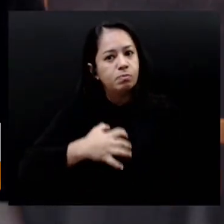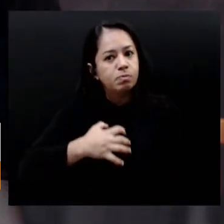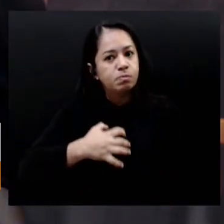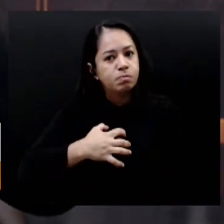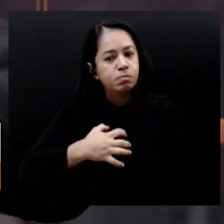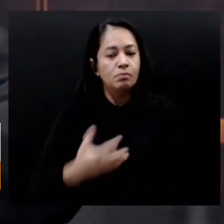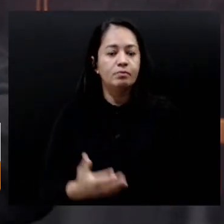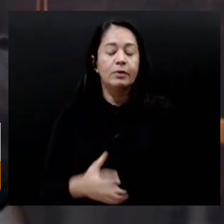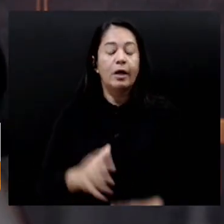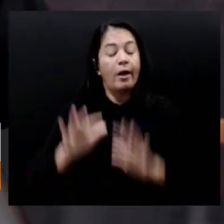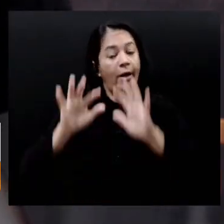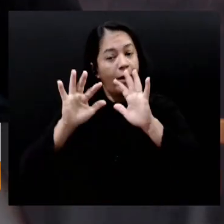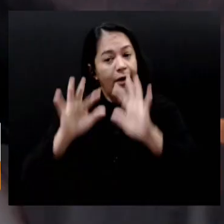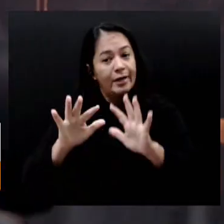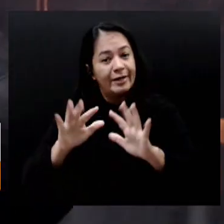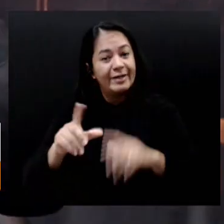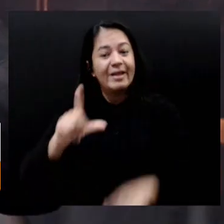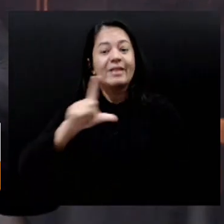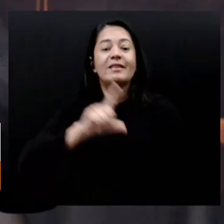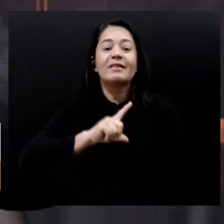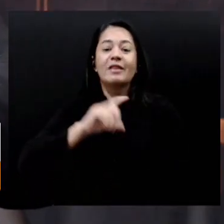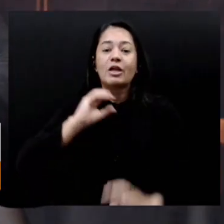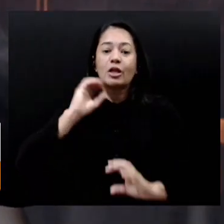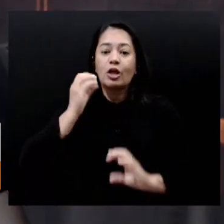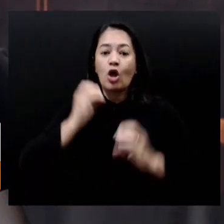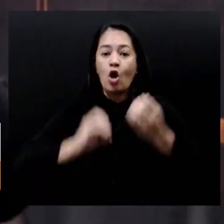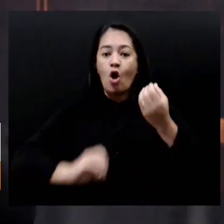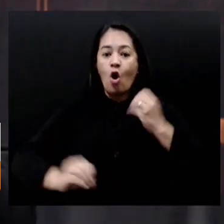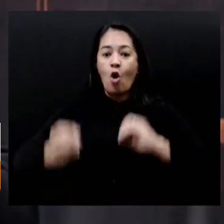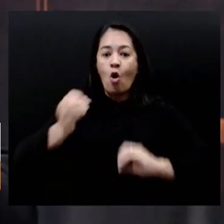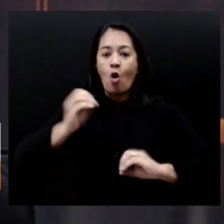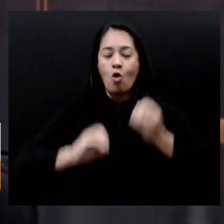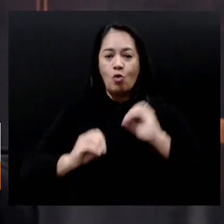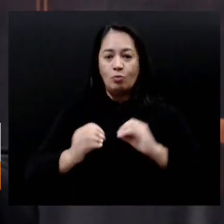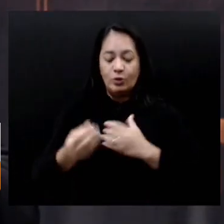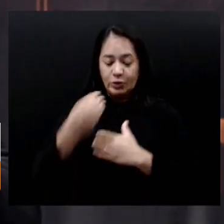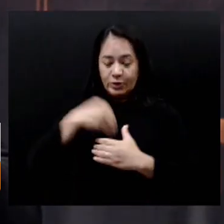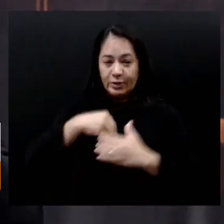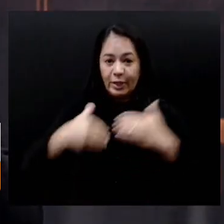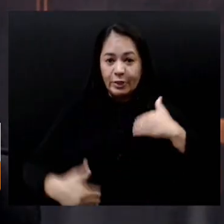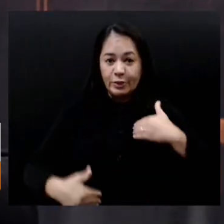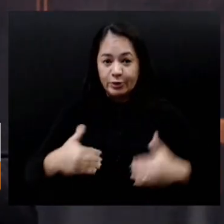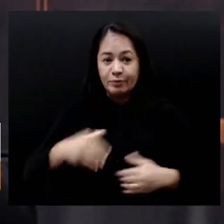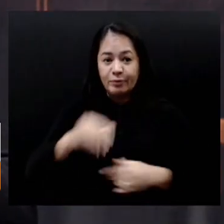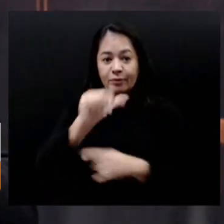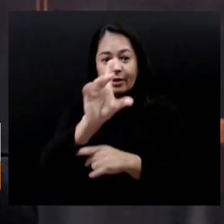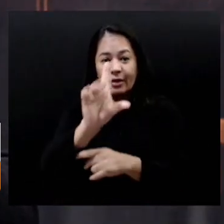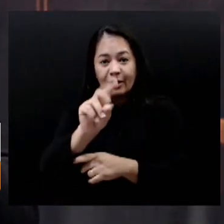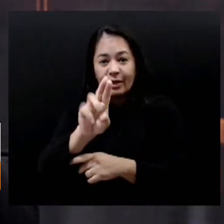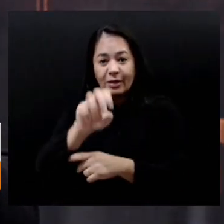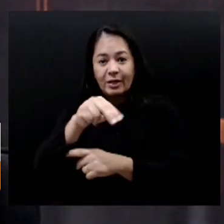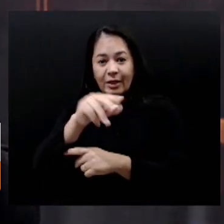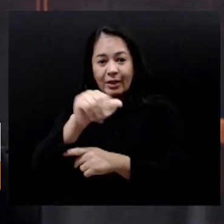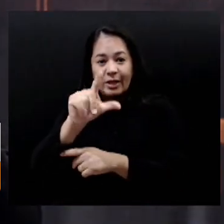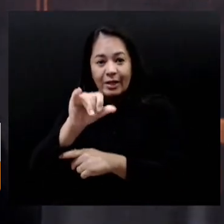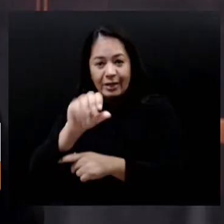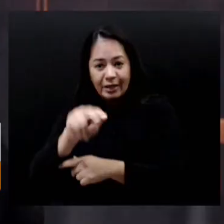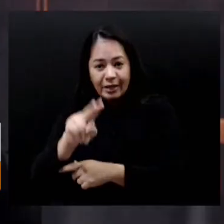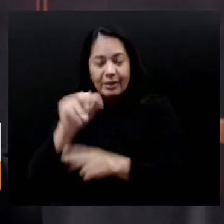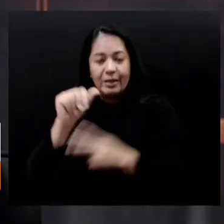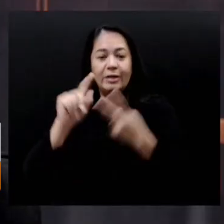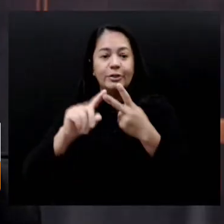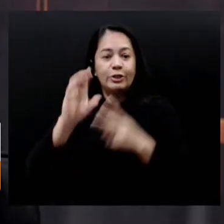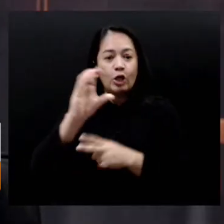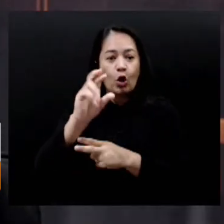tem hormônios que vão ser desprendidos no nosso corpo, adrenalina e cortisol, que são